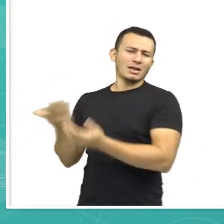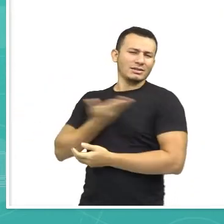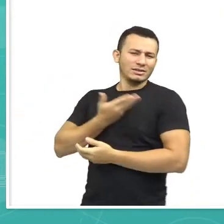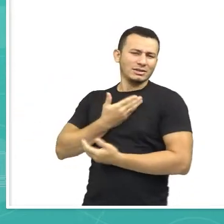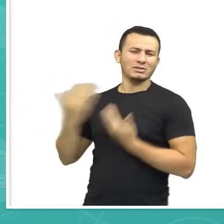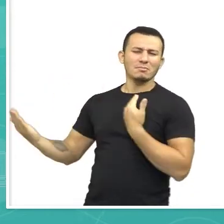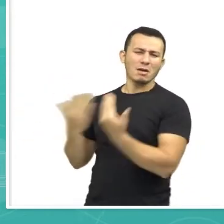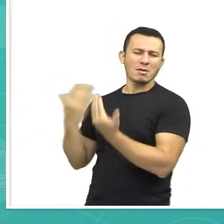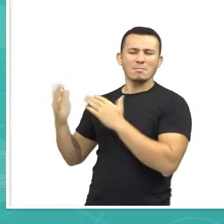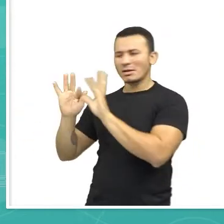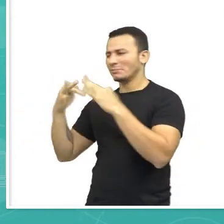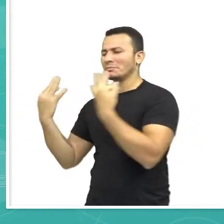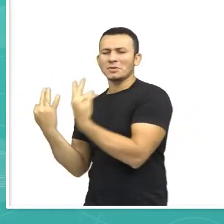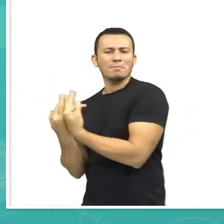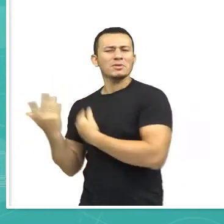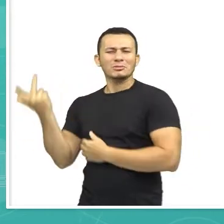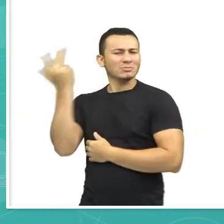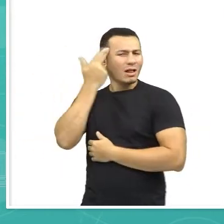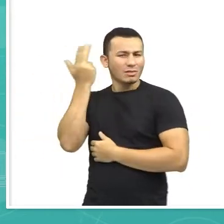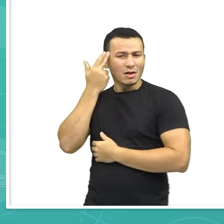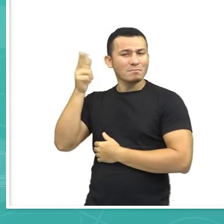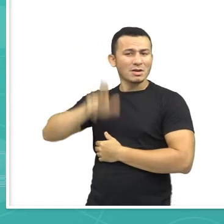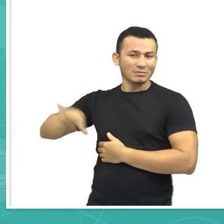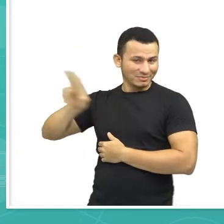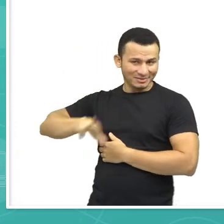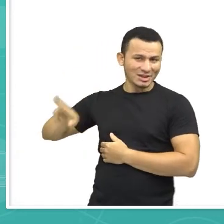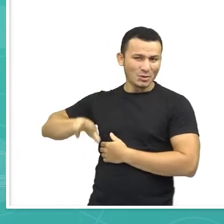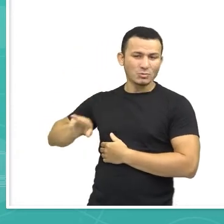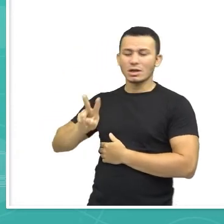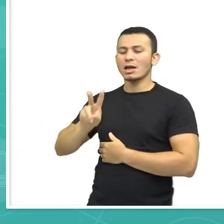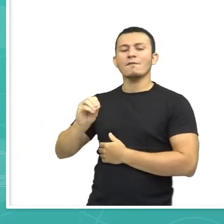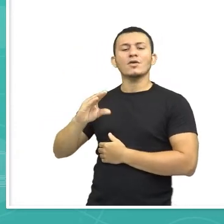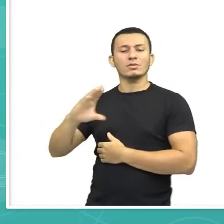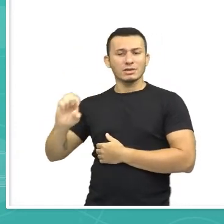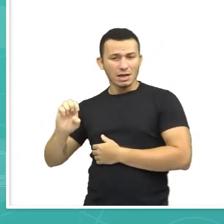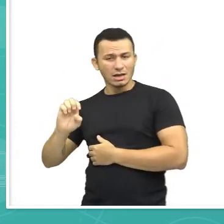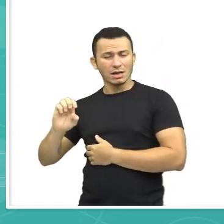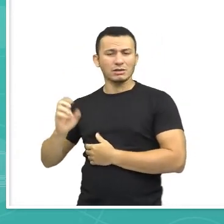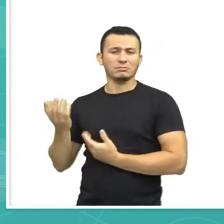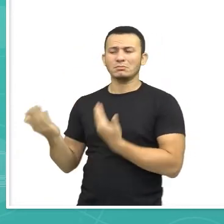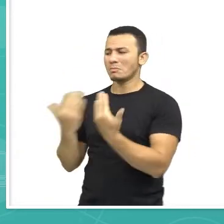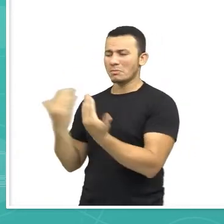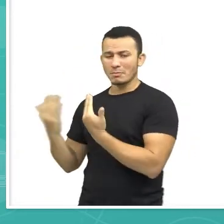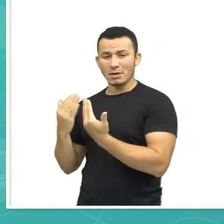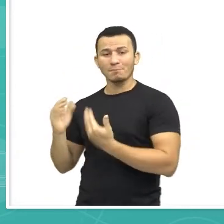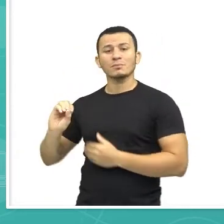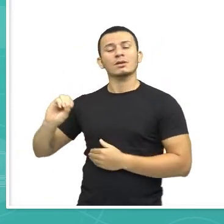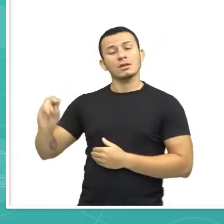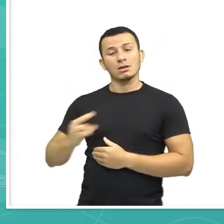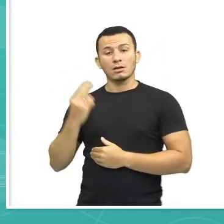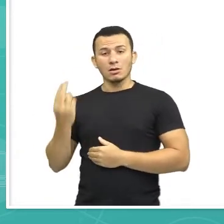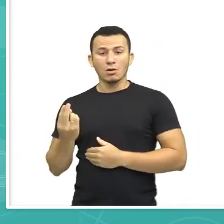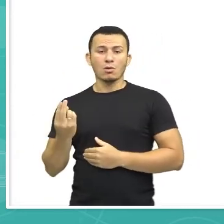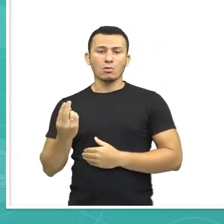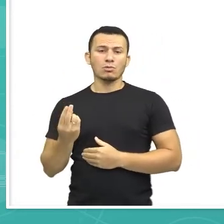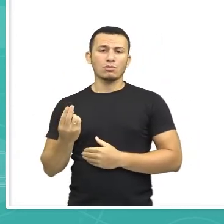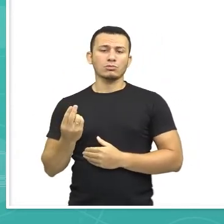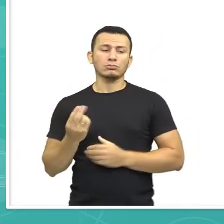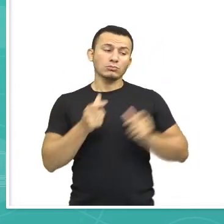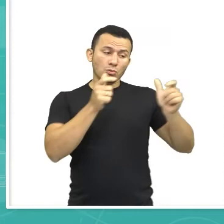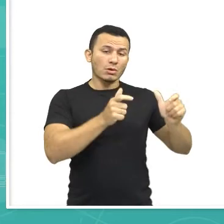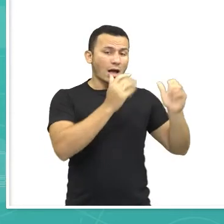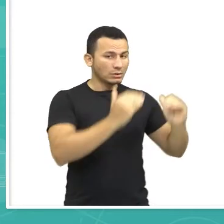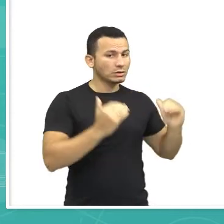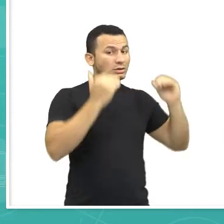amigos e seus familiares, que você vai utilizar o você ou utilizar em ambientes mais